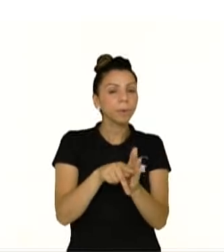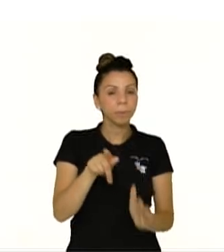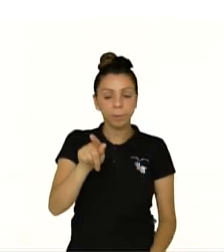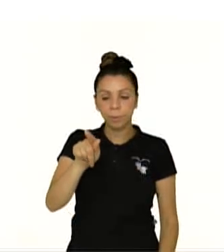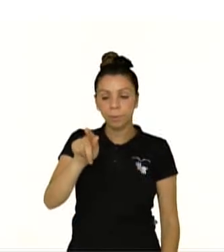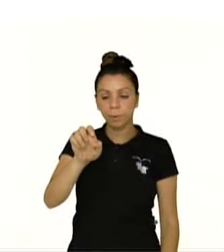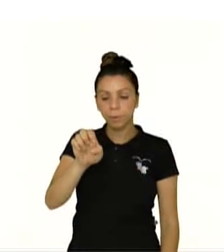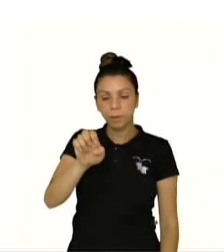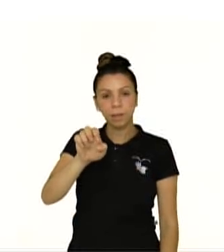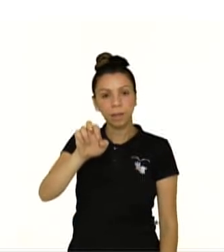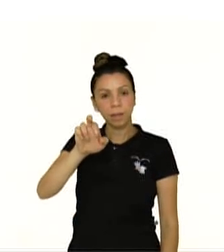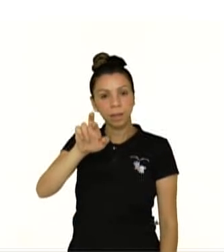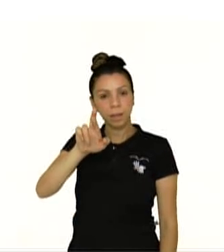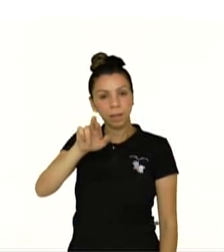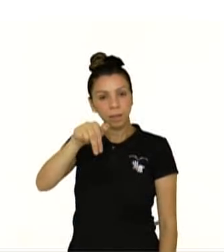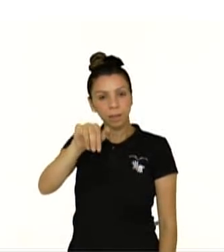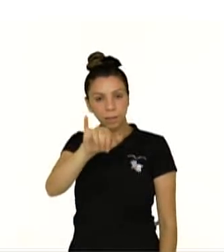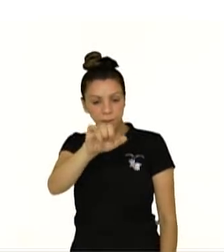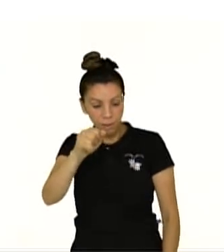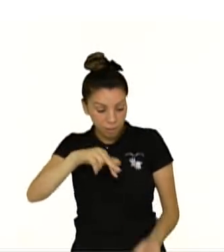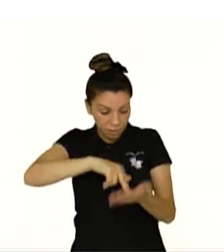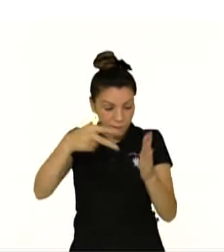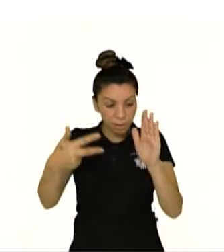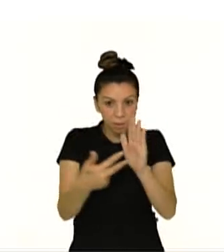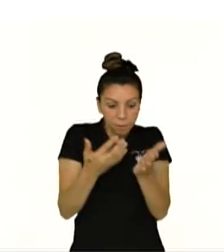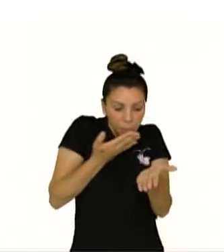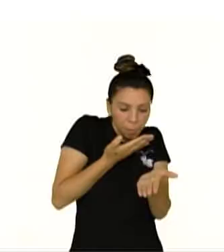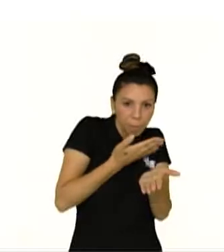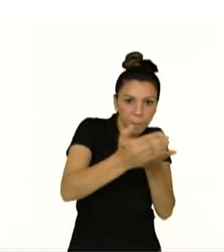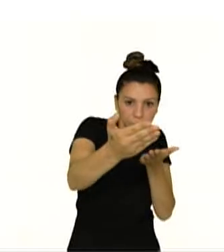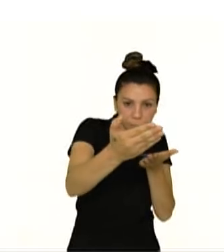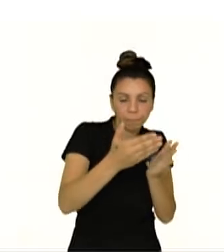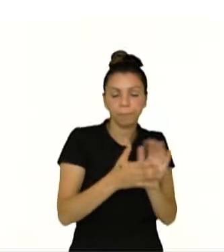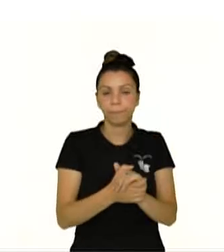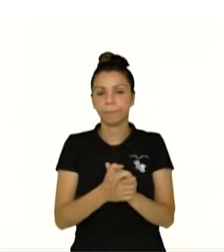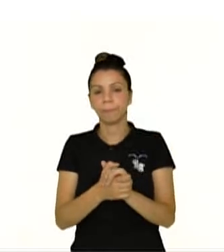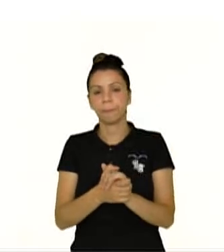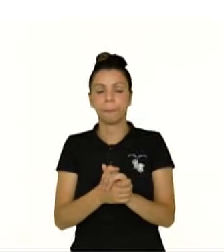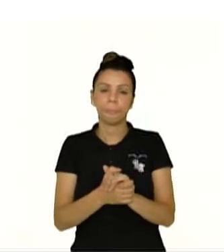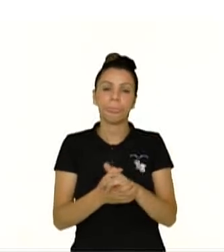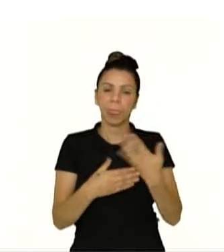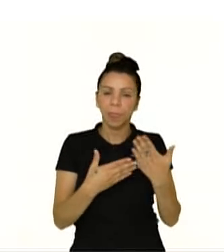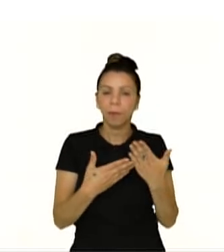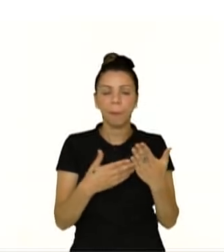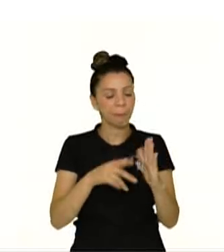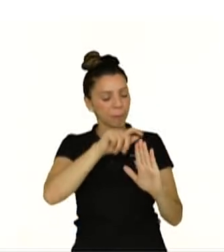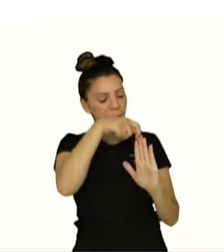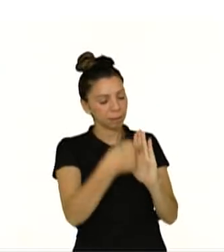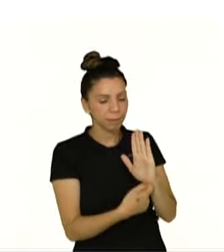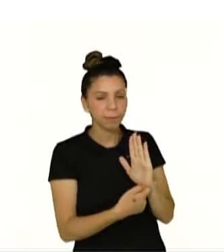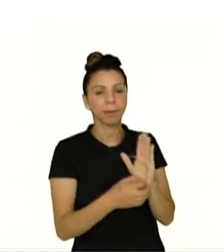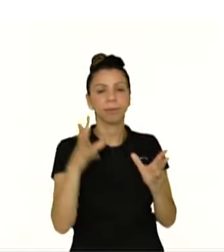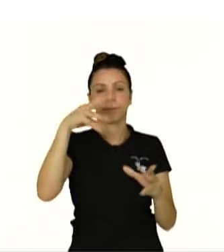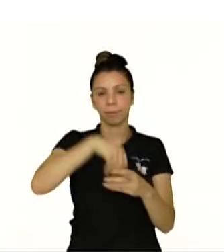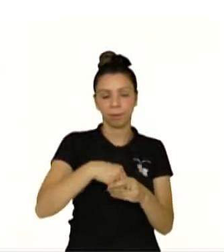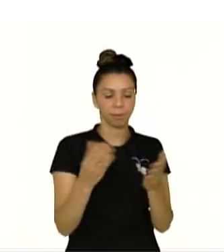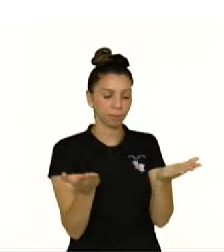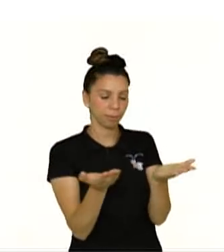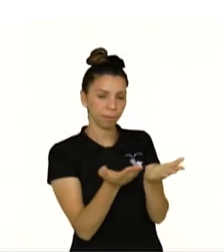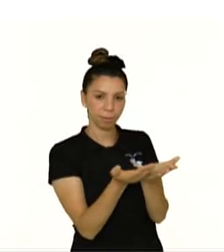significa começo, que significa início. E esse relato bíblico do Gênesis, que a